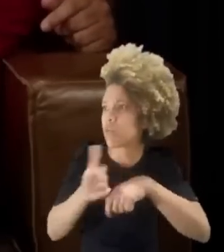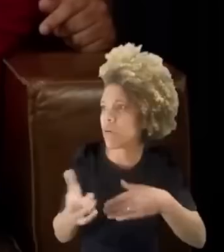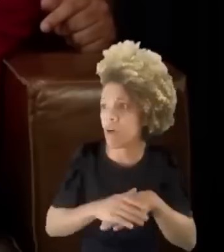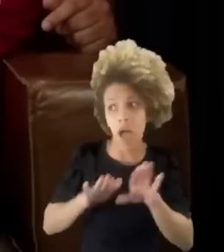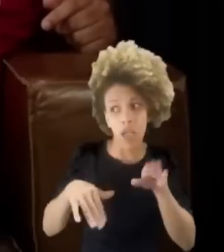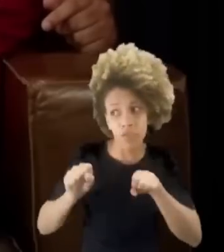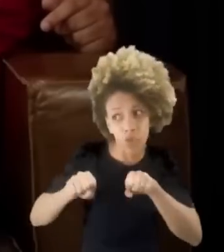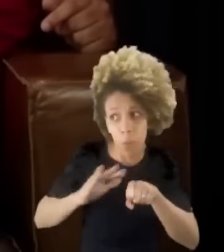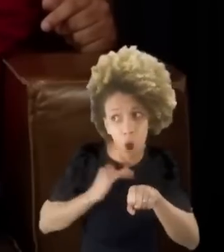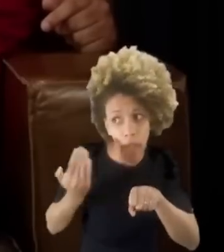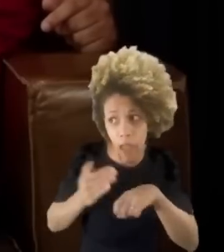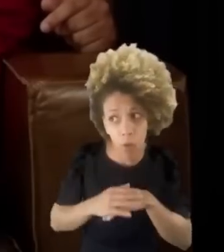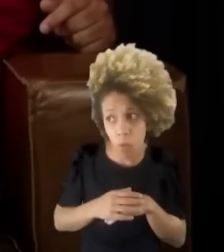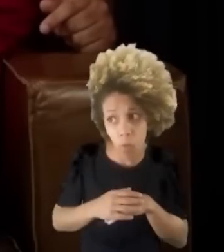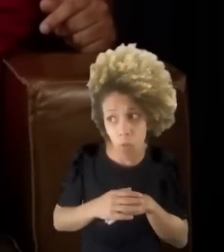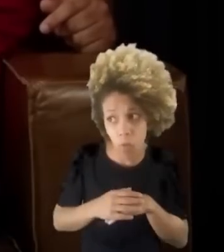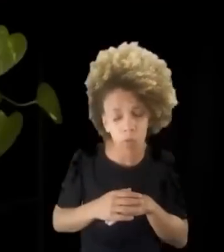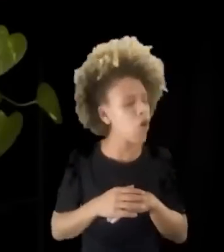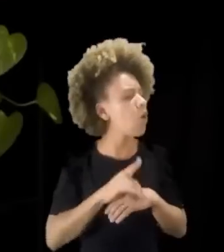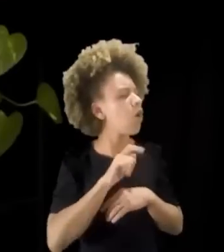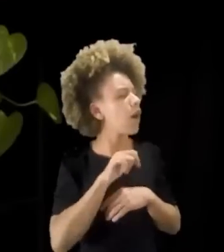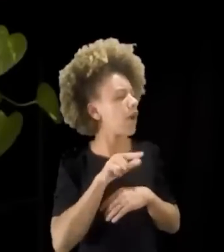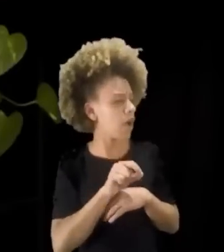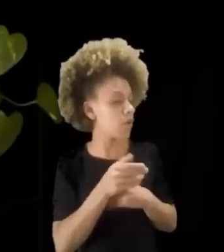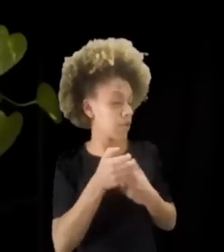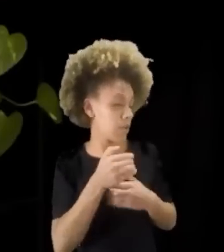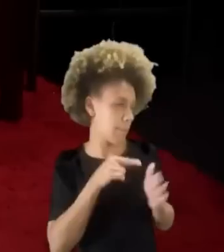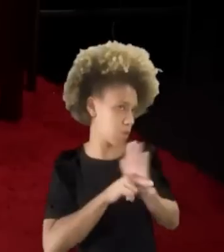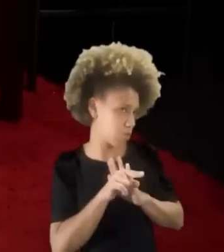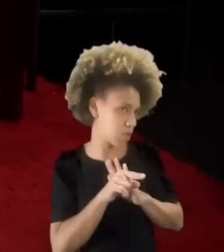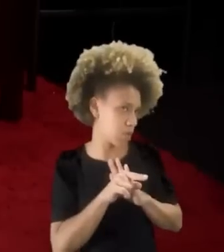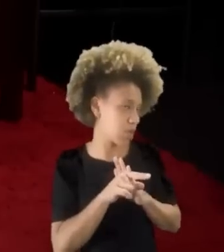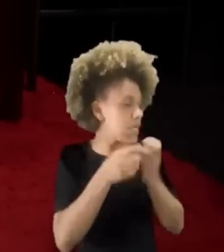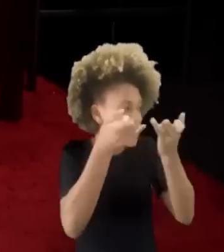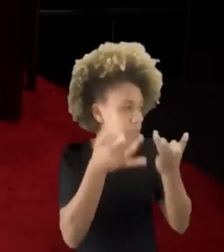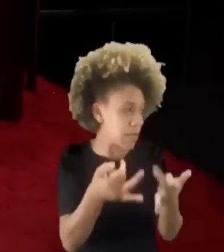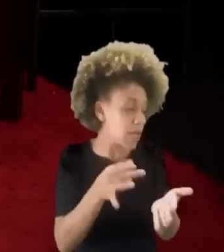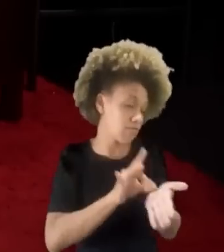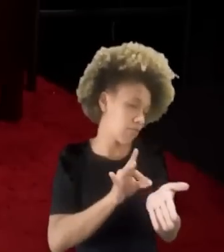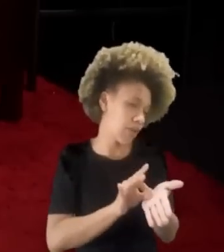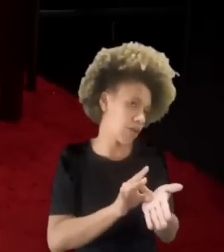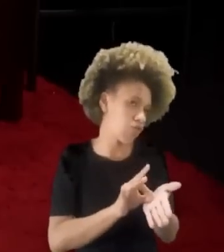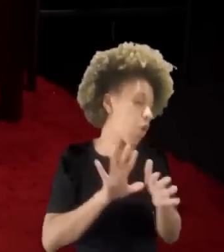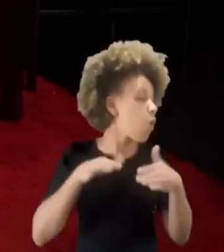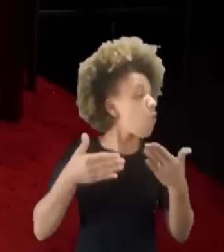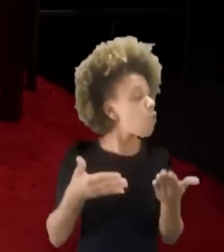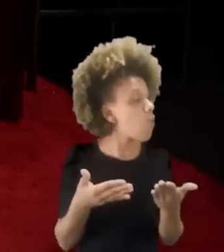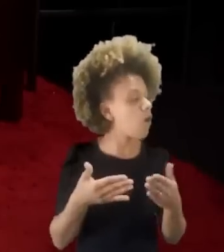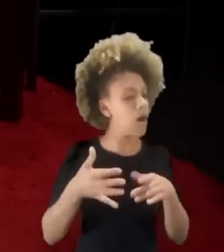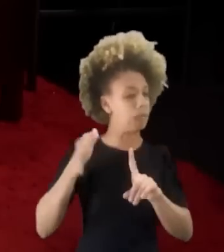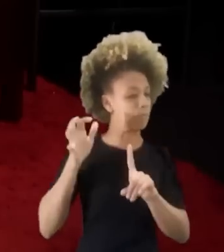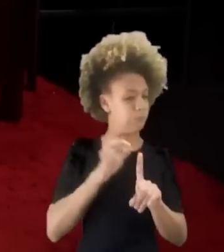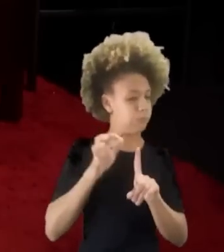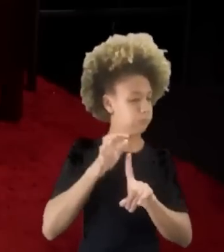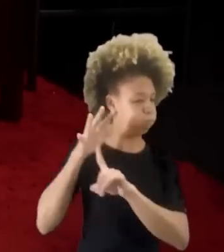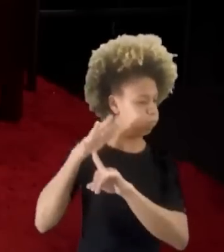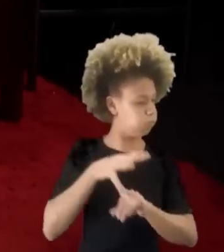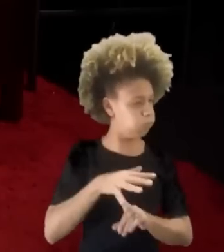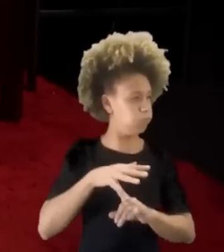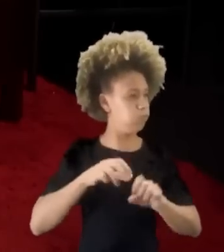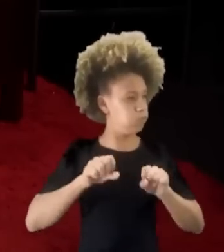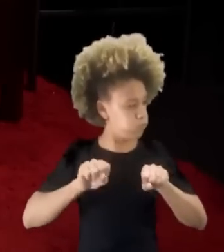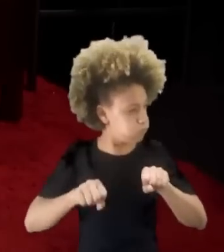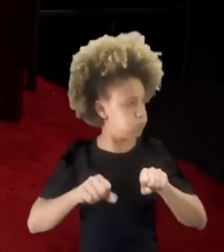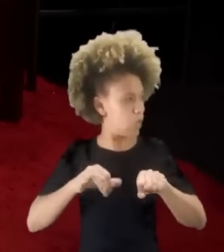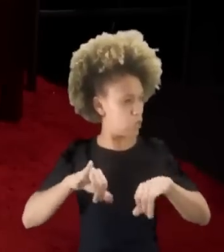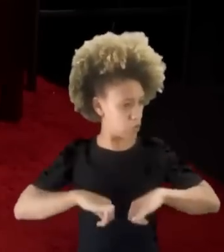Demorou porque o cara morreu o galo eu queria te perguntar queria que você descrevesse na verdade quais são os tipos de pressão que o entregador sofre porque